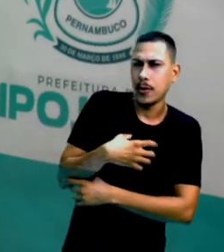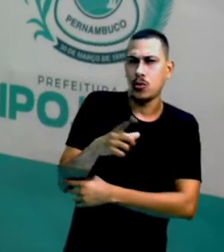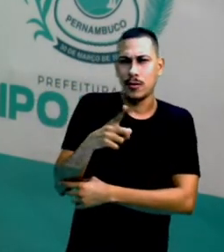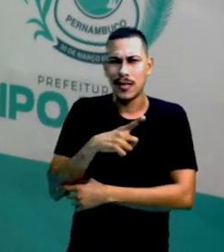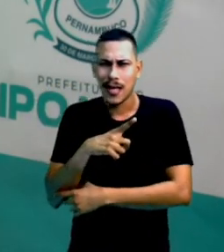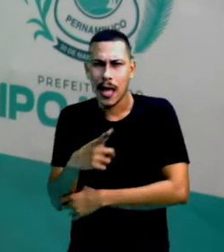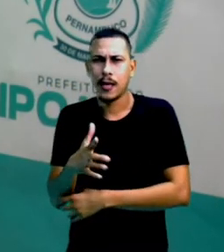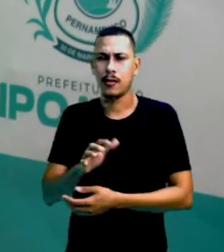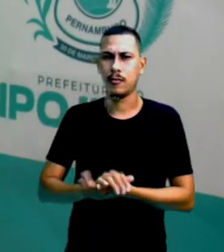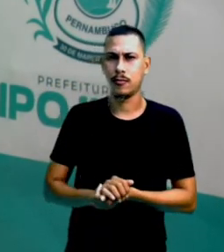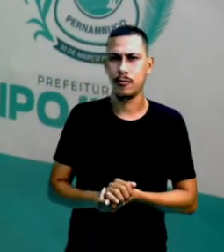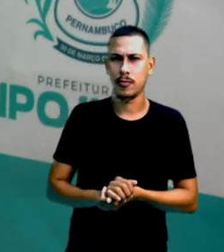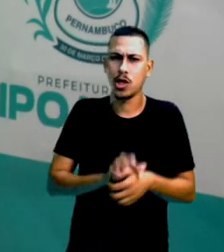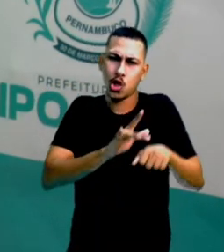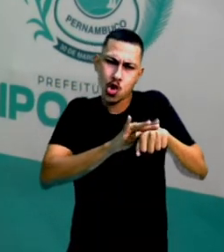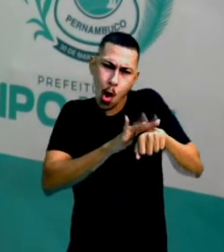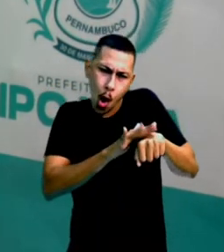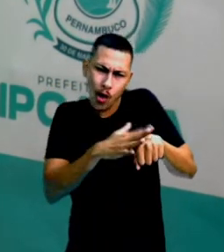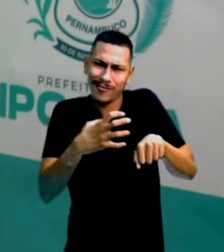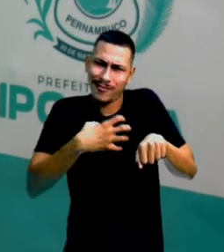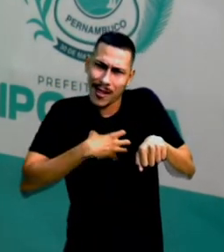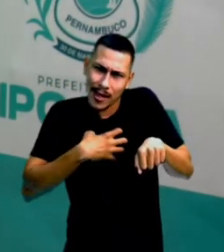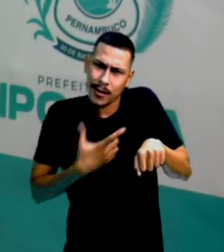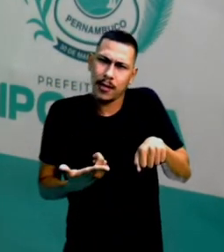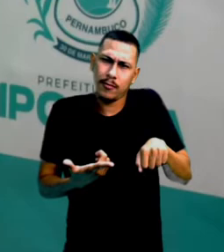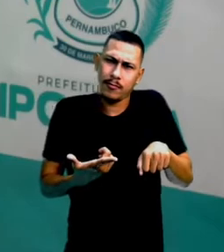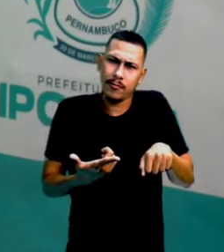se bater dói a